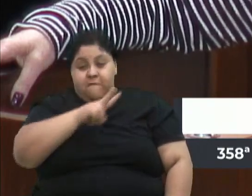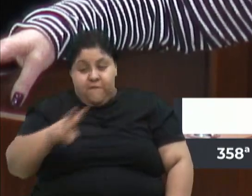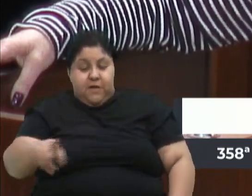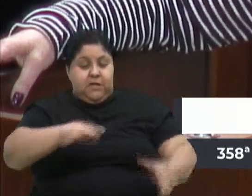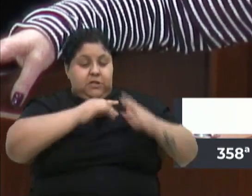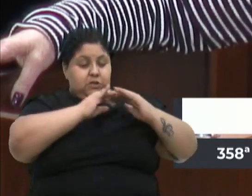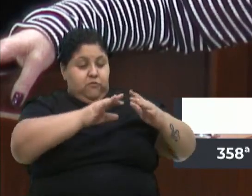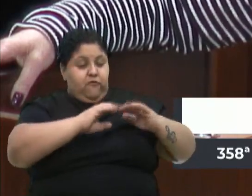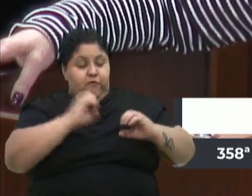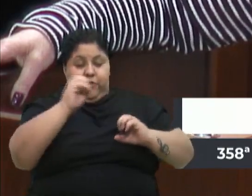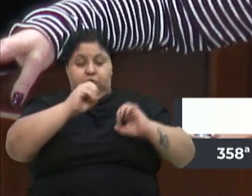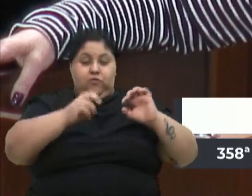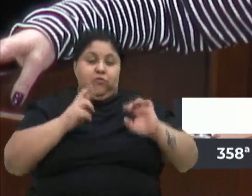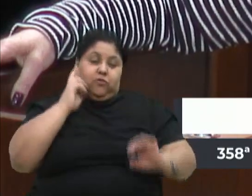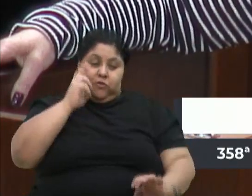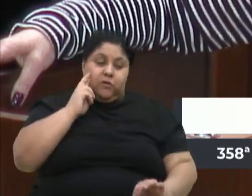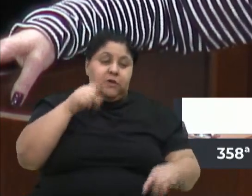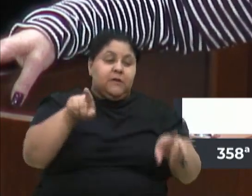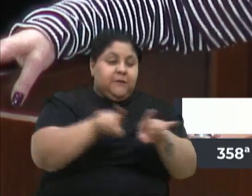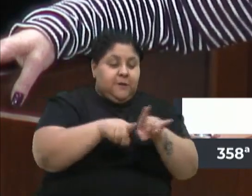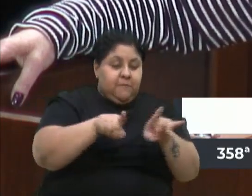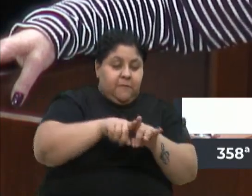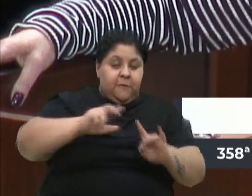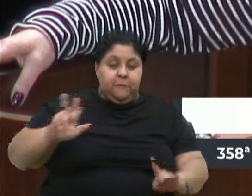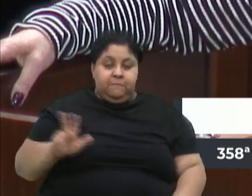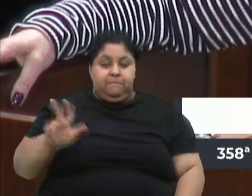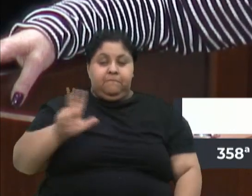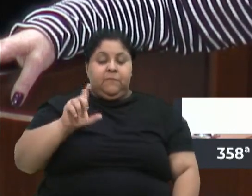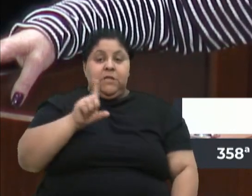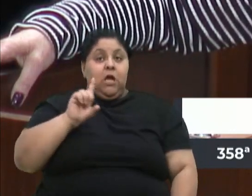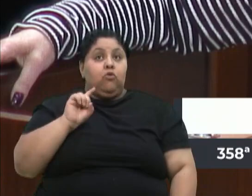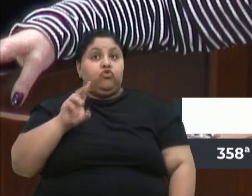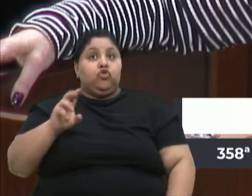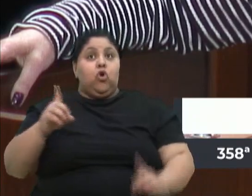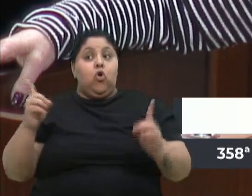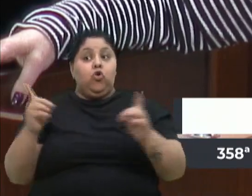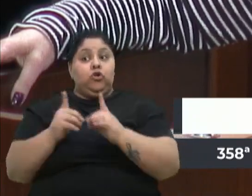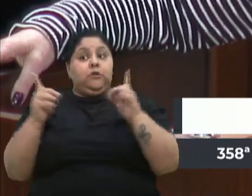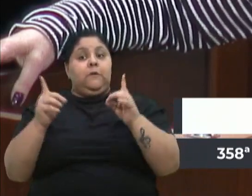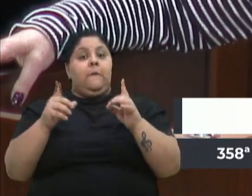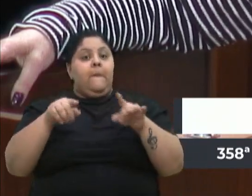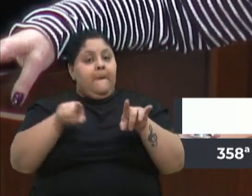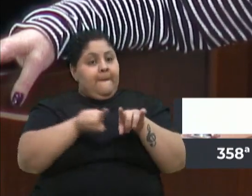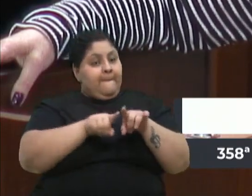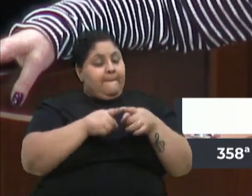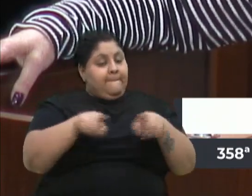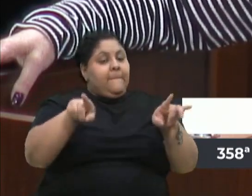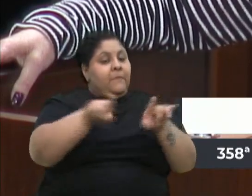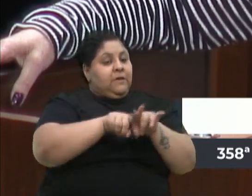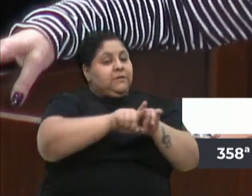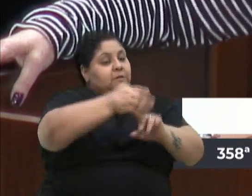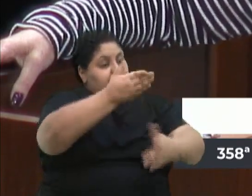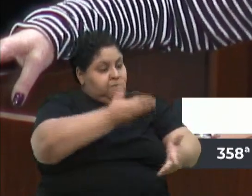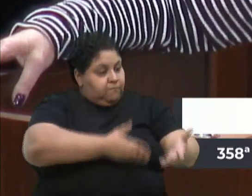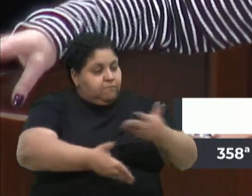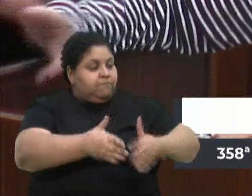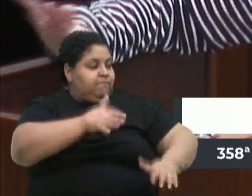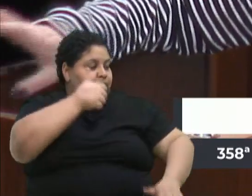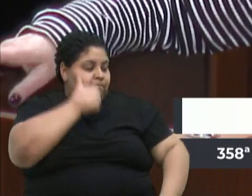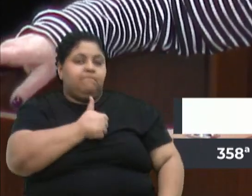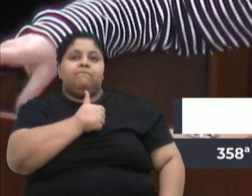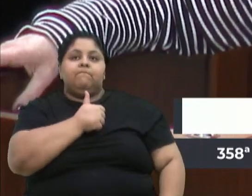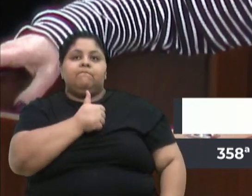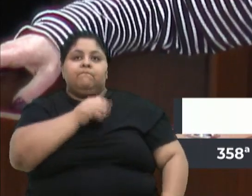Rosa para também valorizar não só o diagnóstico, mas também o atendimento dessas mulheres.